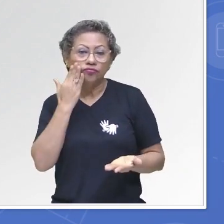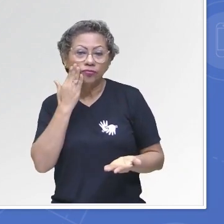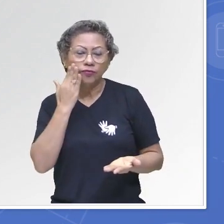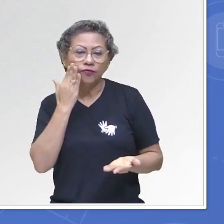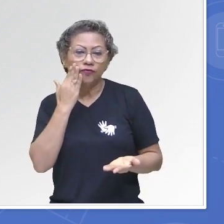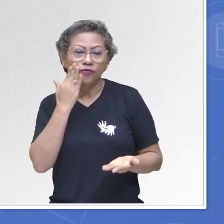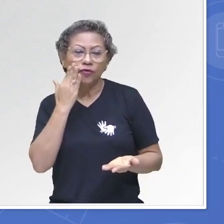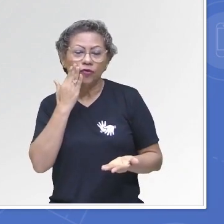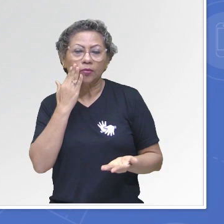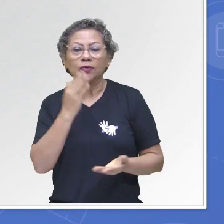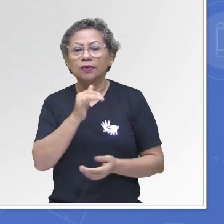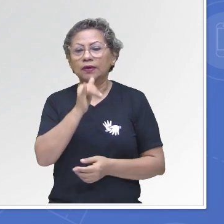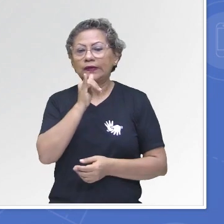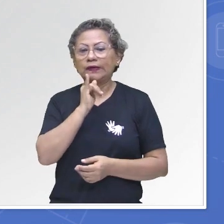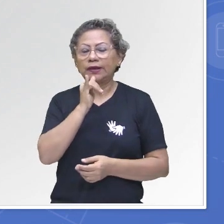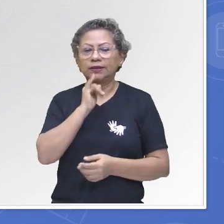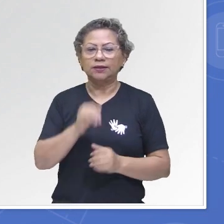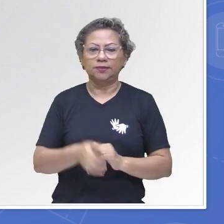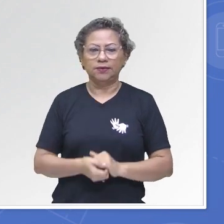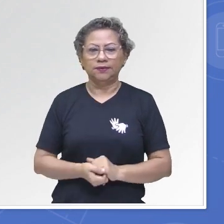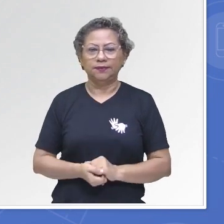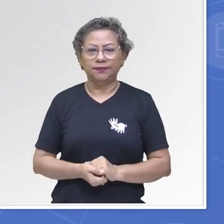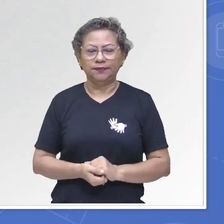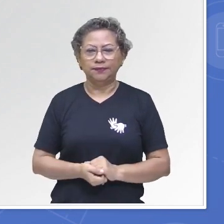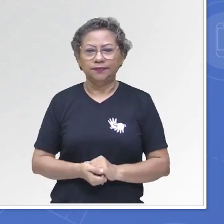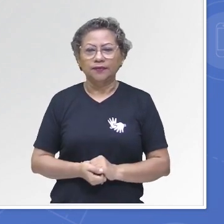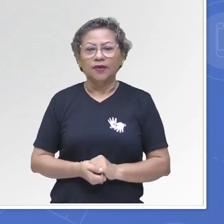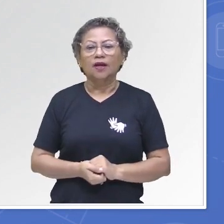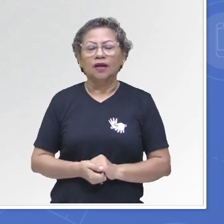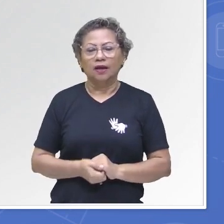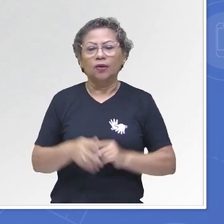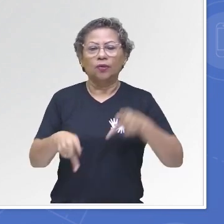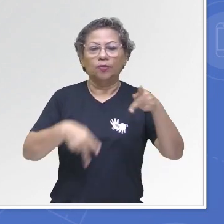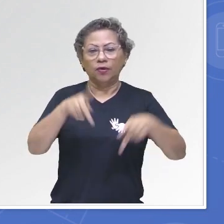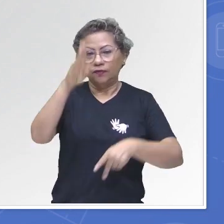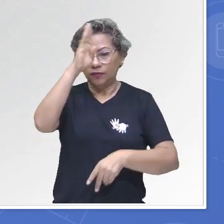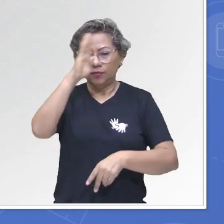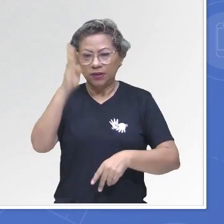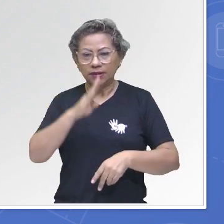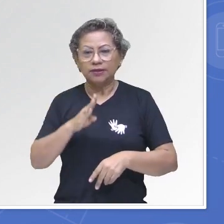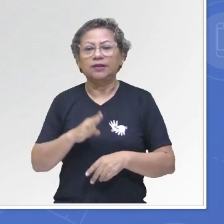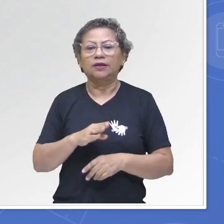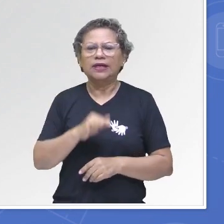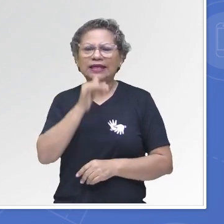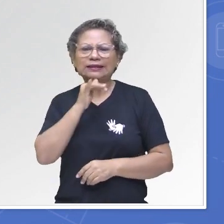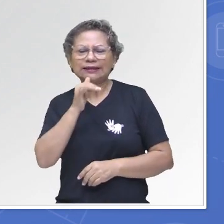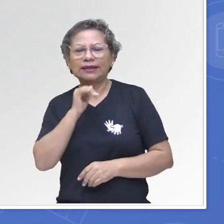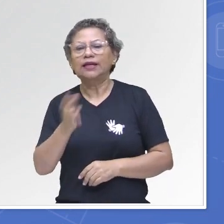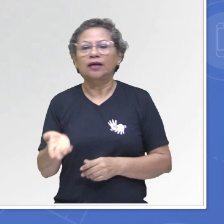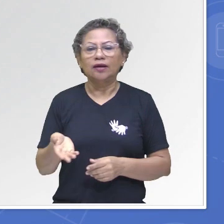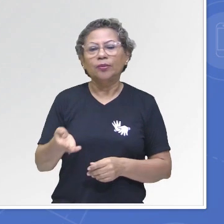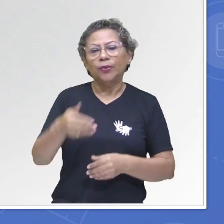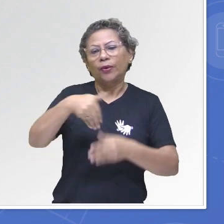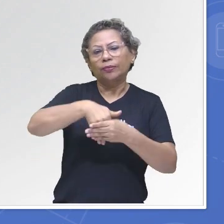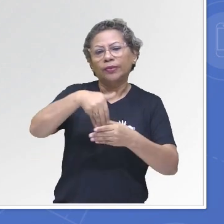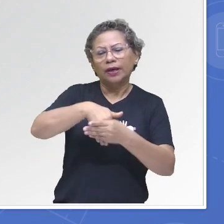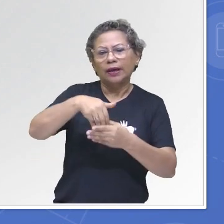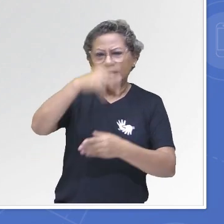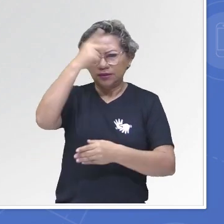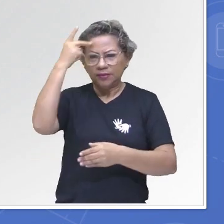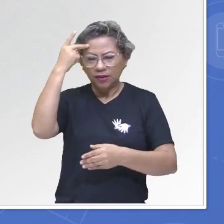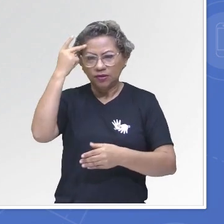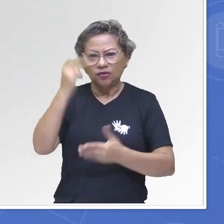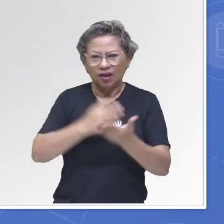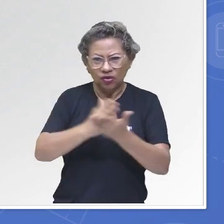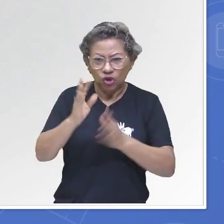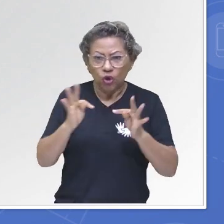vamos situar, por exemplo, aí o povo brasileiro, né, ou então os eleitores brasileiros, né, já que não é todo mundo que pode votar,